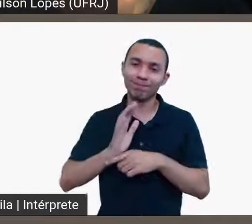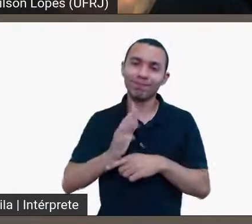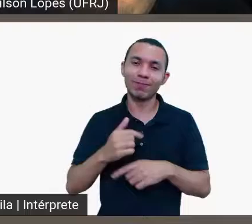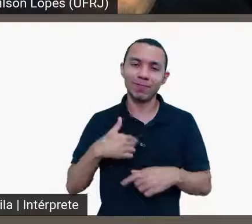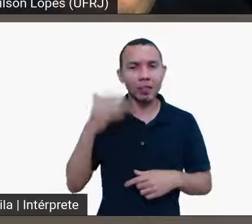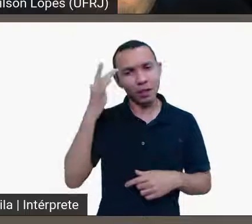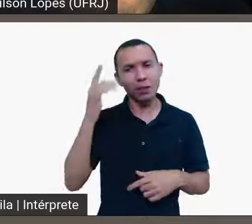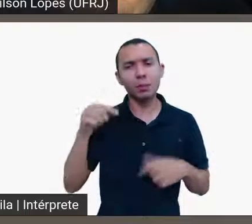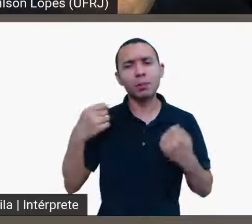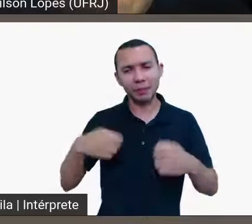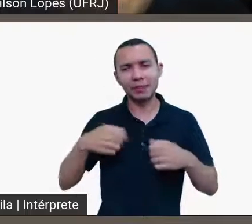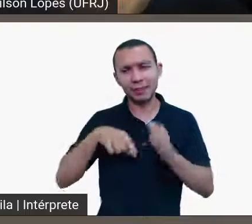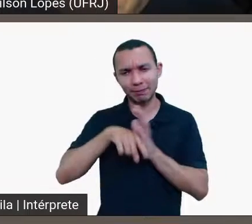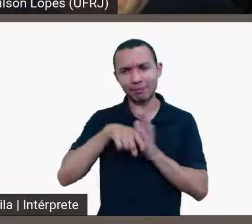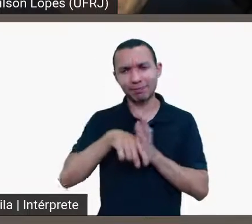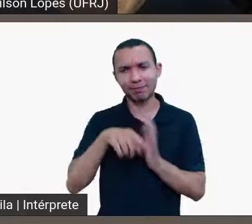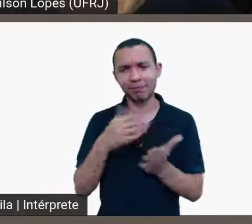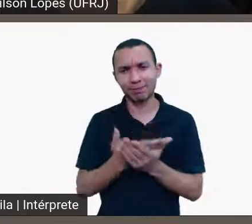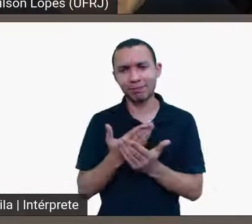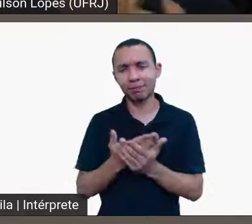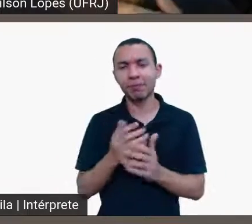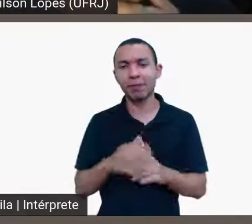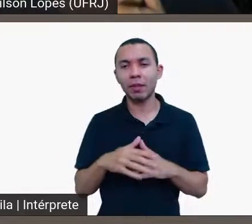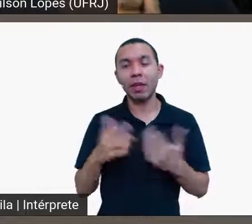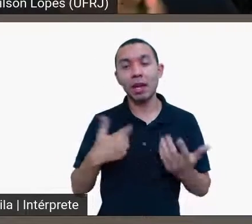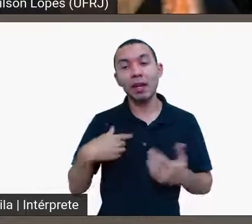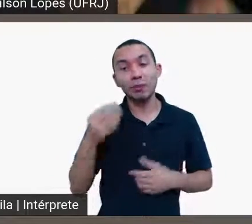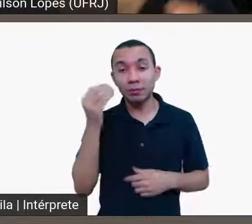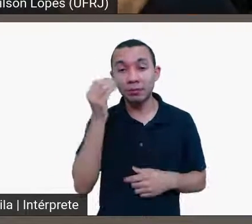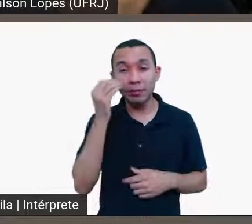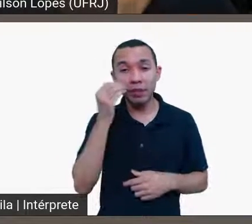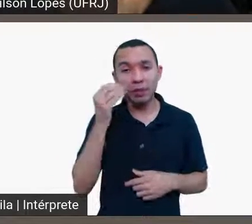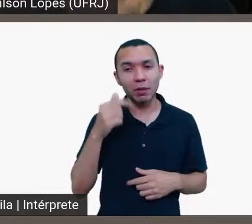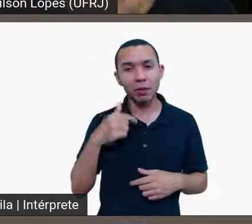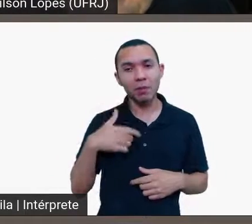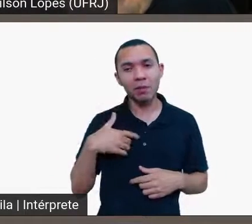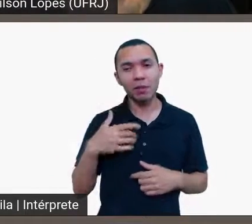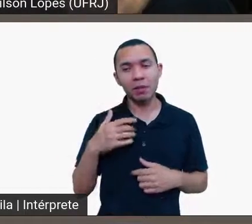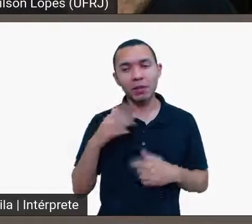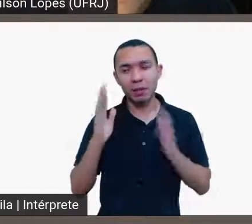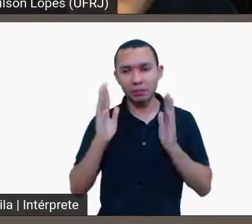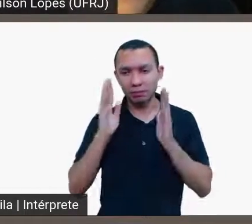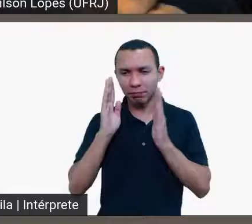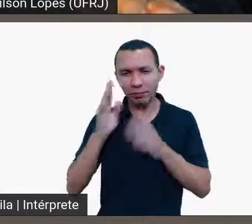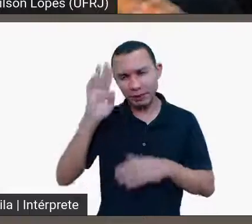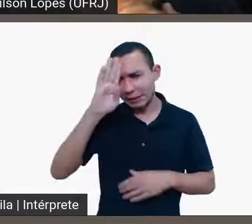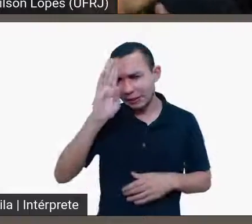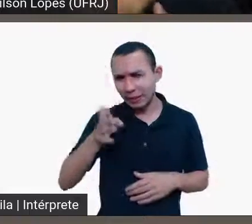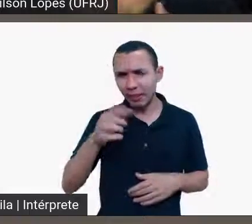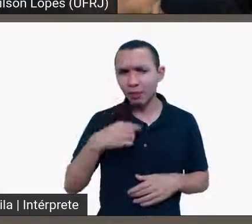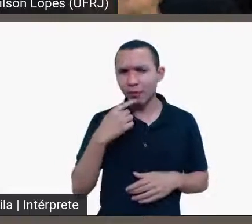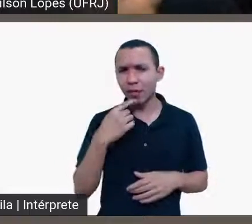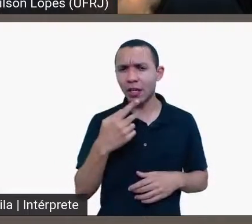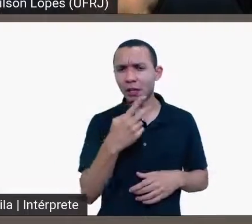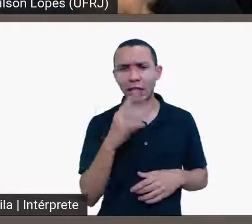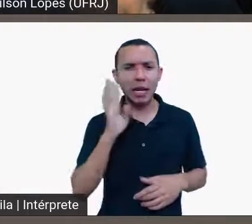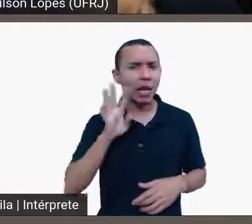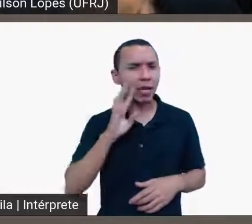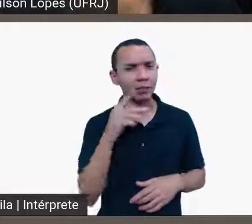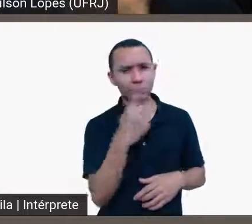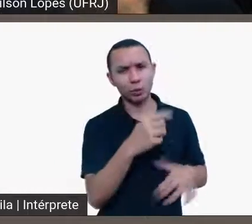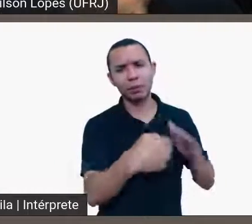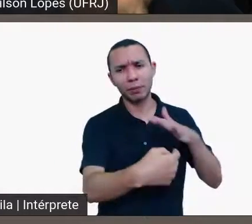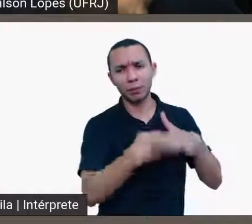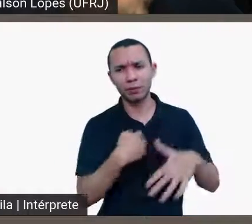de estudar. Agora, o que eu tento, assim, para ser assim, sintético, né, eu acho legal a sua pergunta, quando você falou